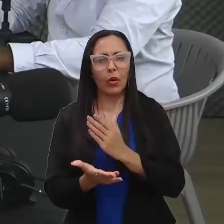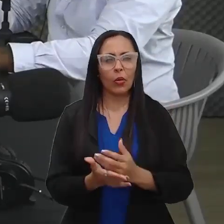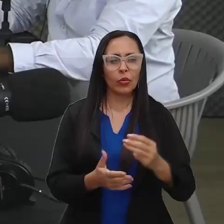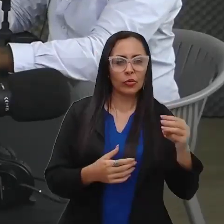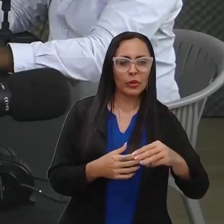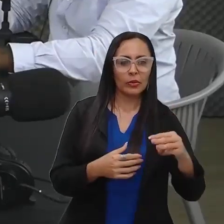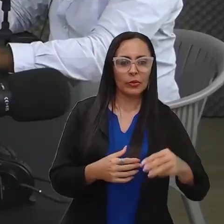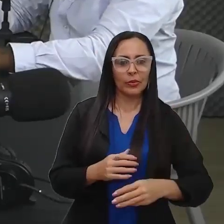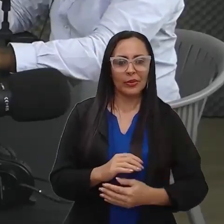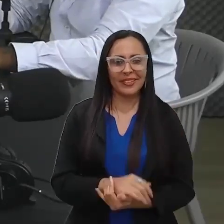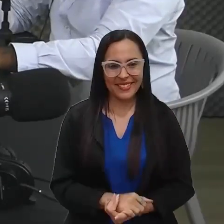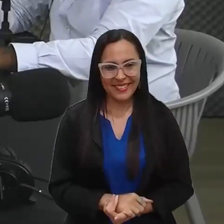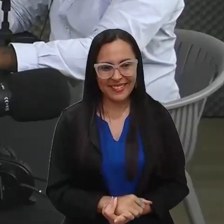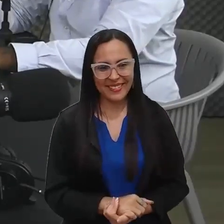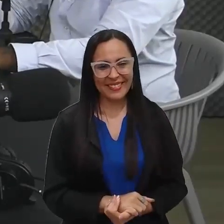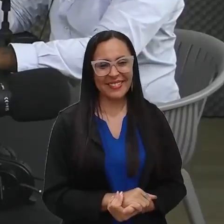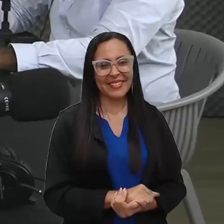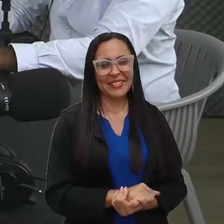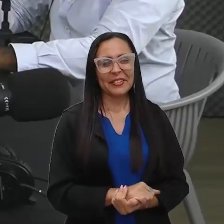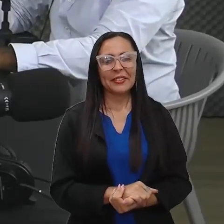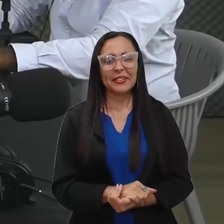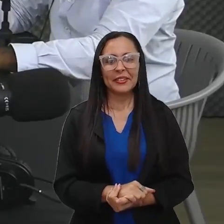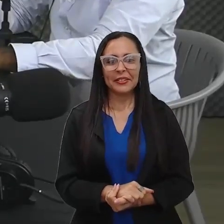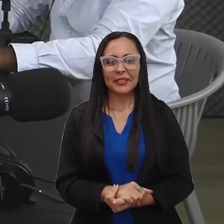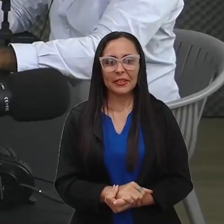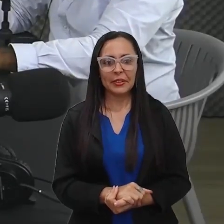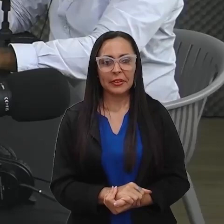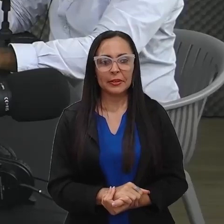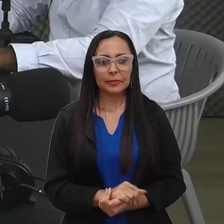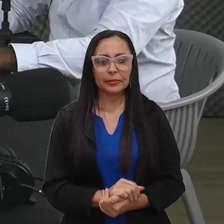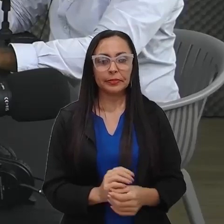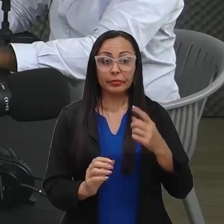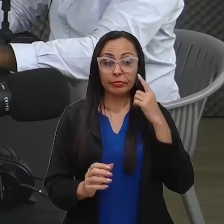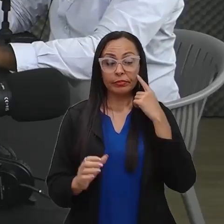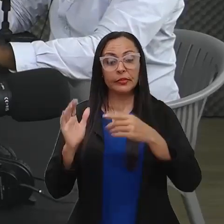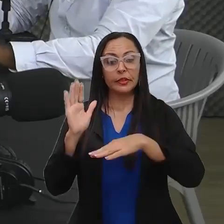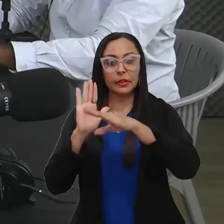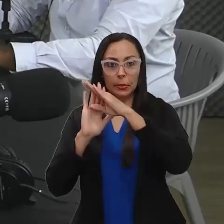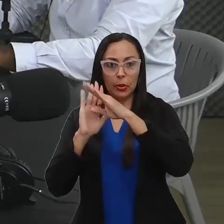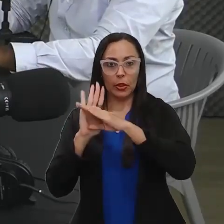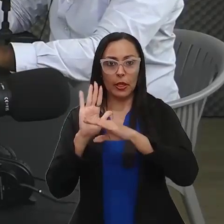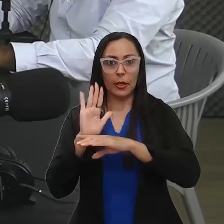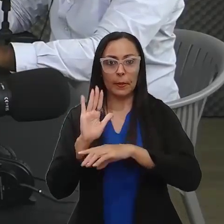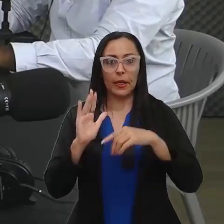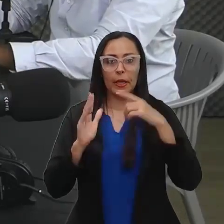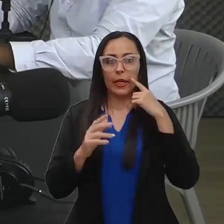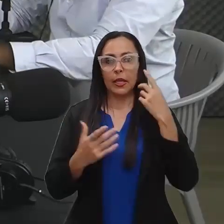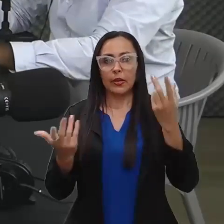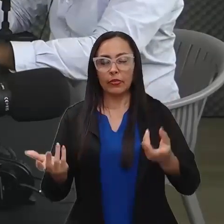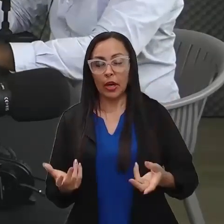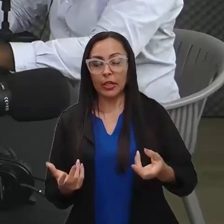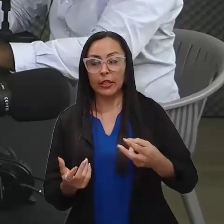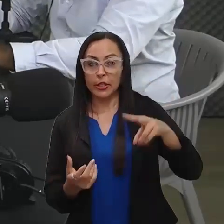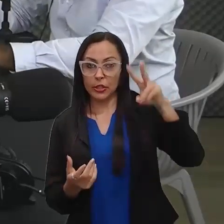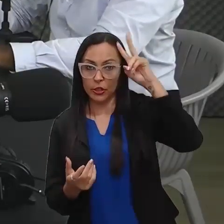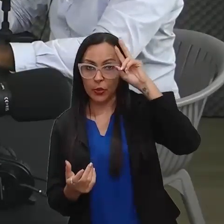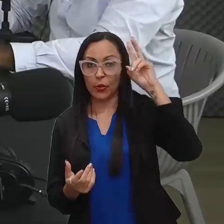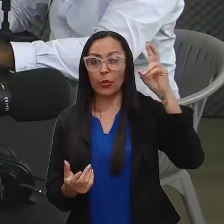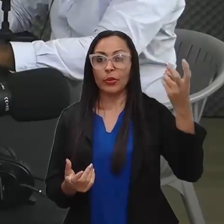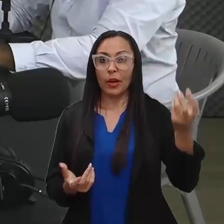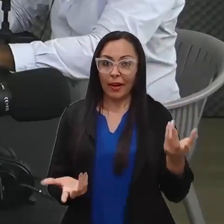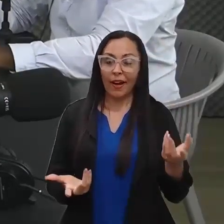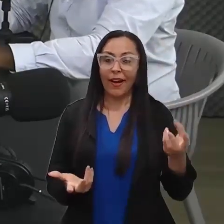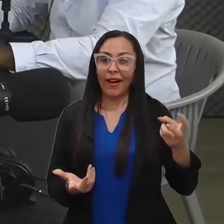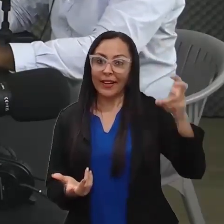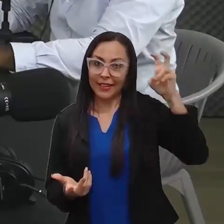outro programa depois, parte 2. Estamos à disposição. Esse programa, ele vai de segunda a quinta-feira, então a gente tem tempo, não é?